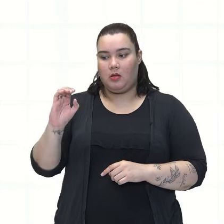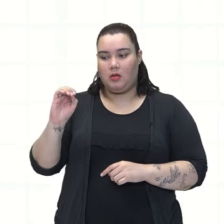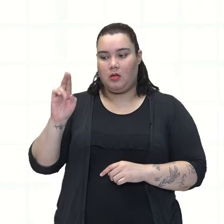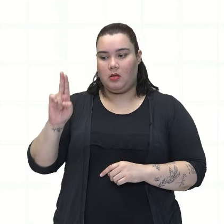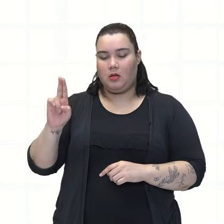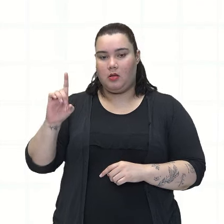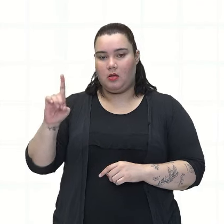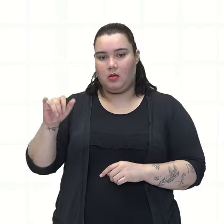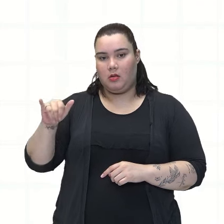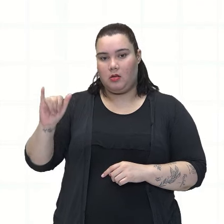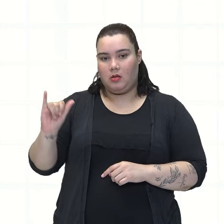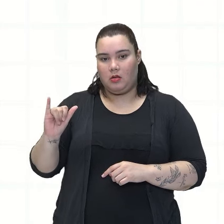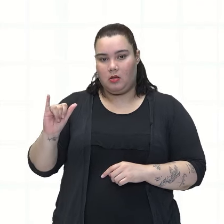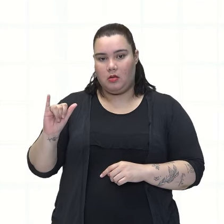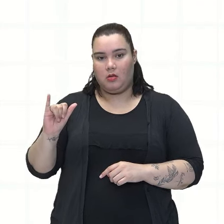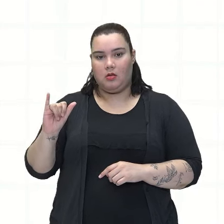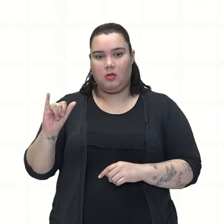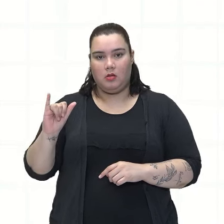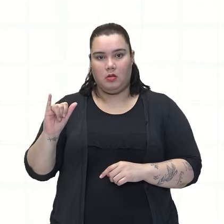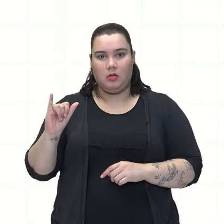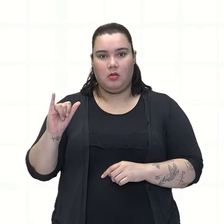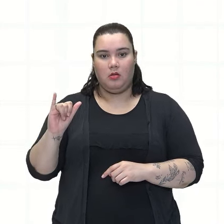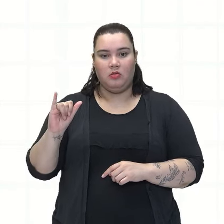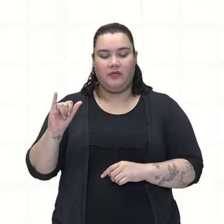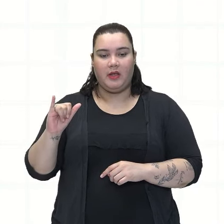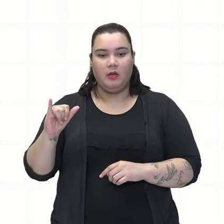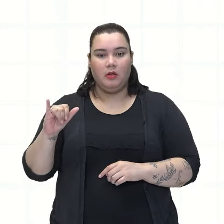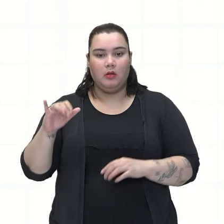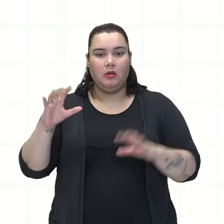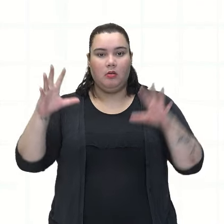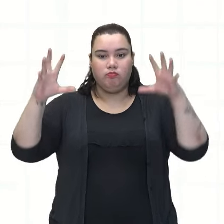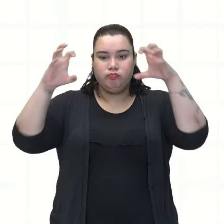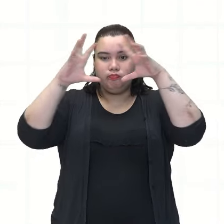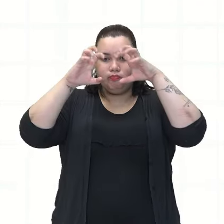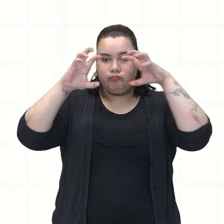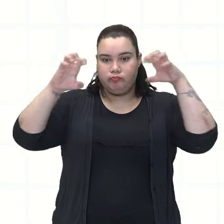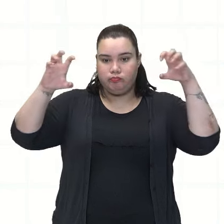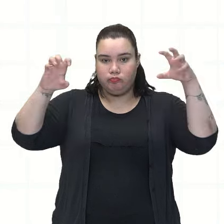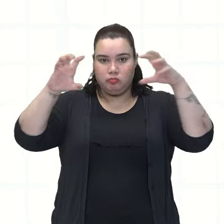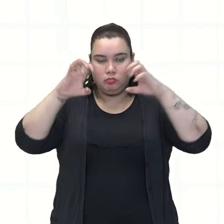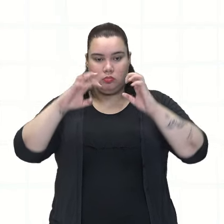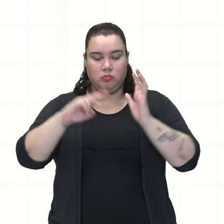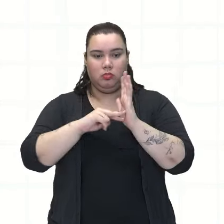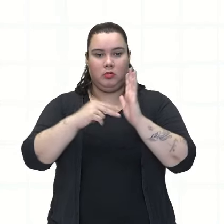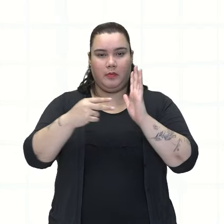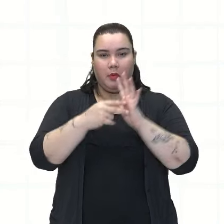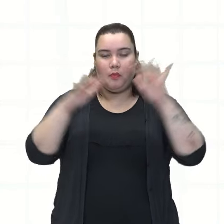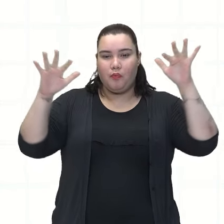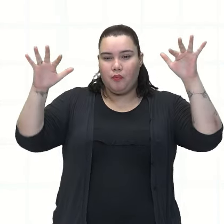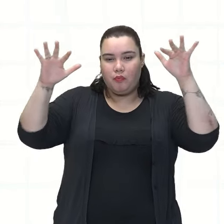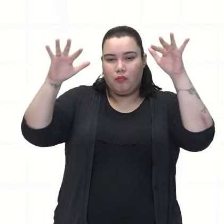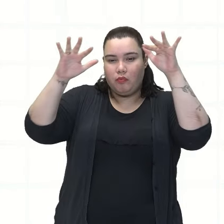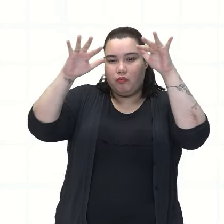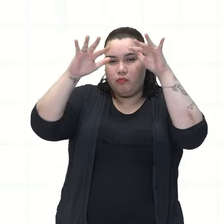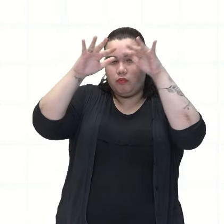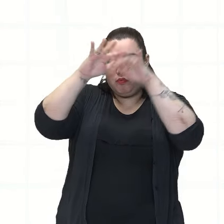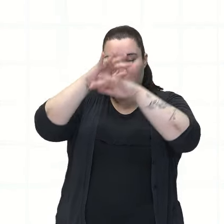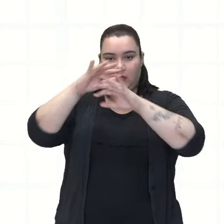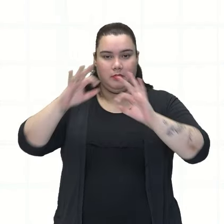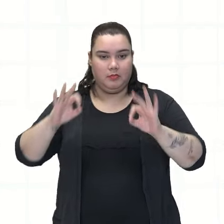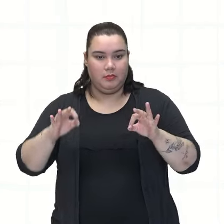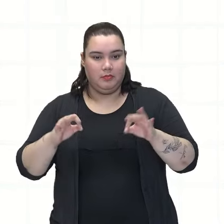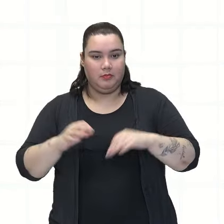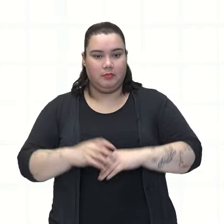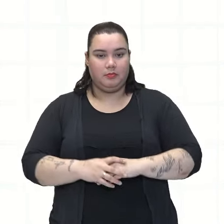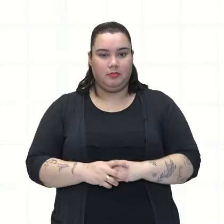cloudy vem da palavra cloud, que é nuvem. Quando tem o Y lá no final, é nublado, tá cheio de nuvem. And